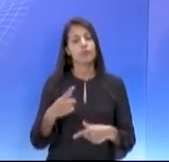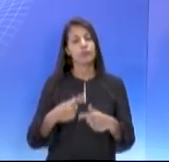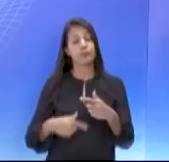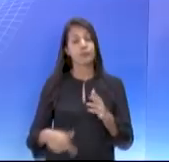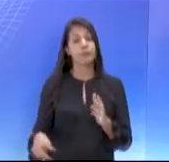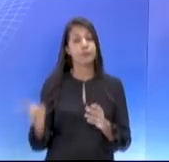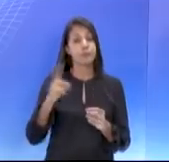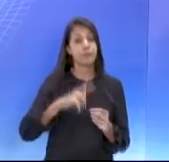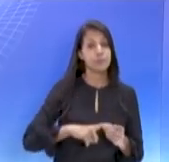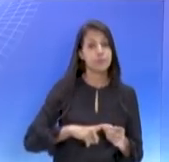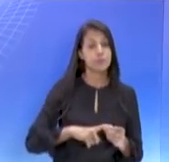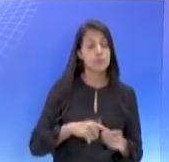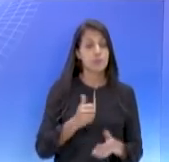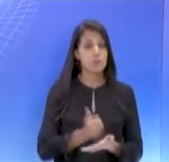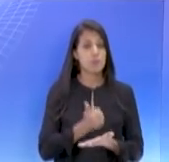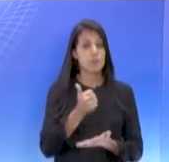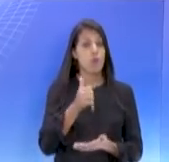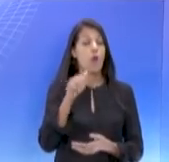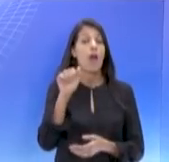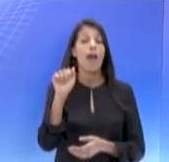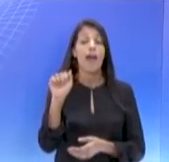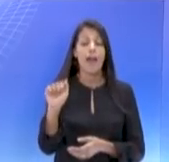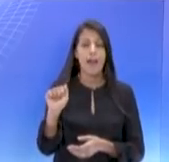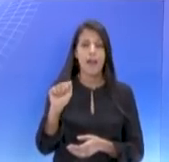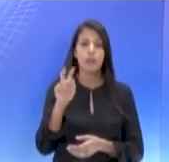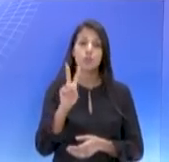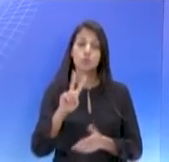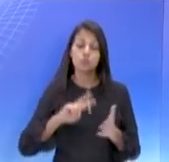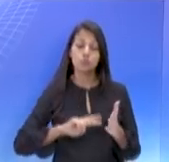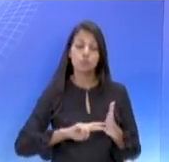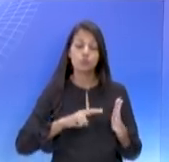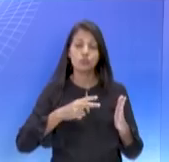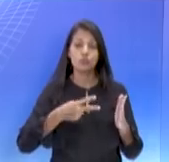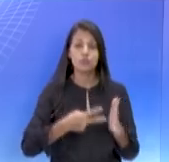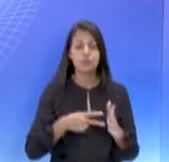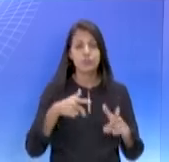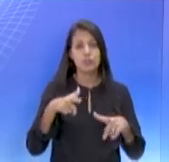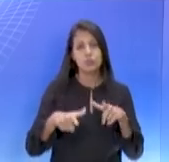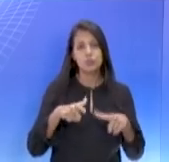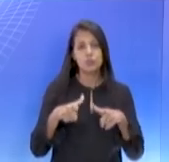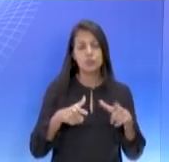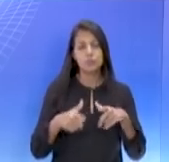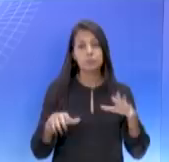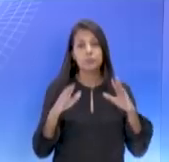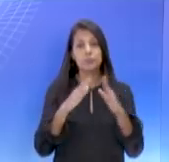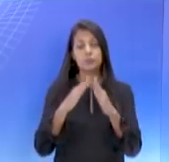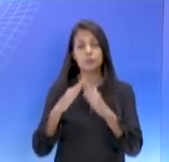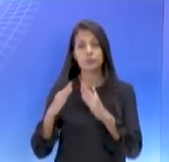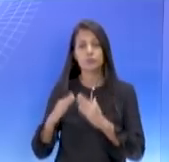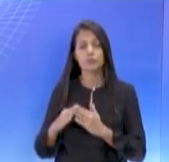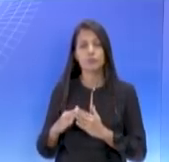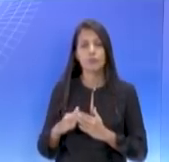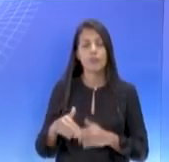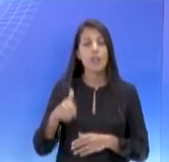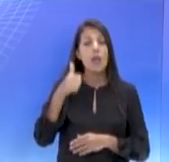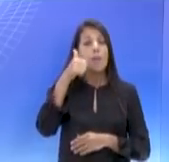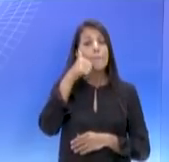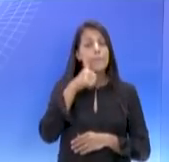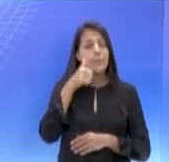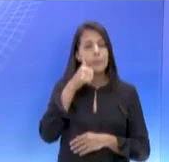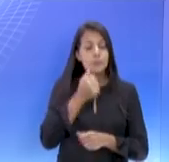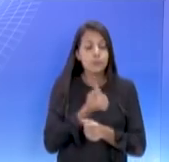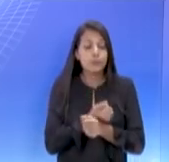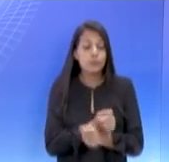estratos sociais como meio para superar a mestiçagem. Eu acho que nós vamos ficar com a letra A. Vamos voltar lá?